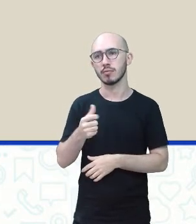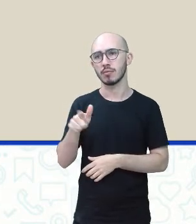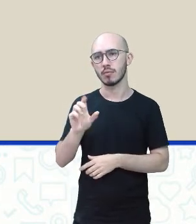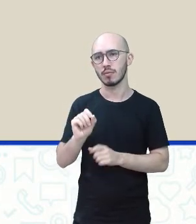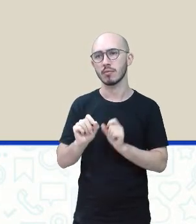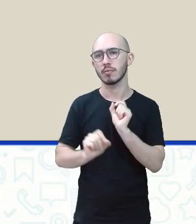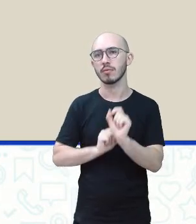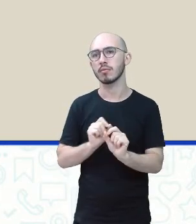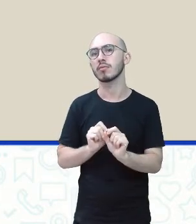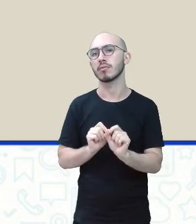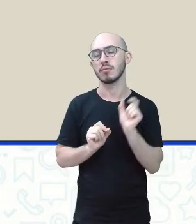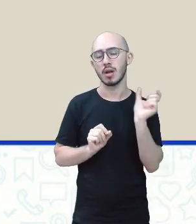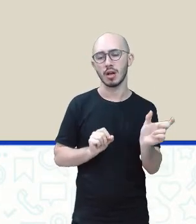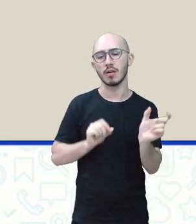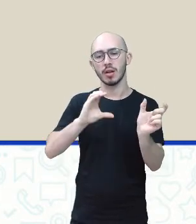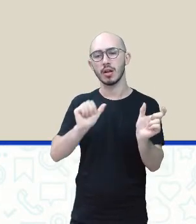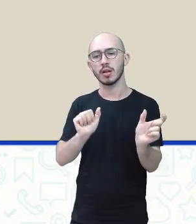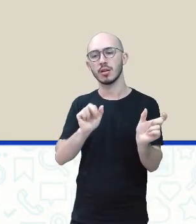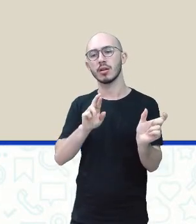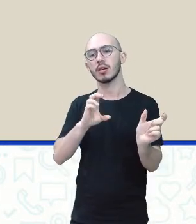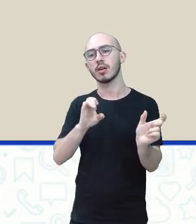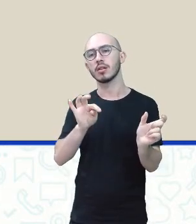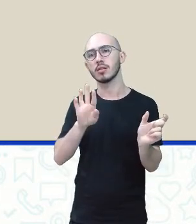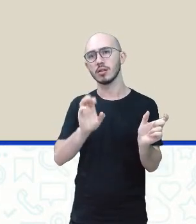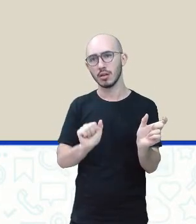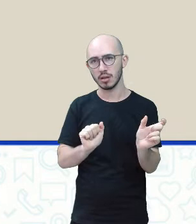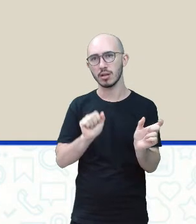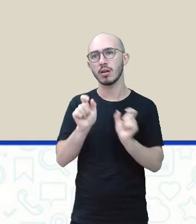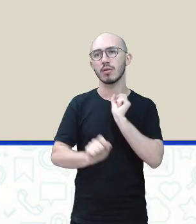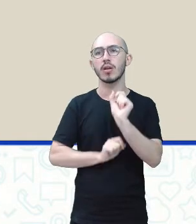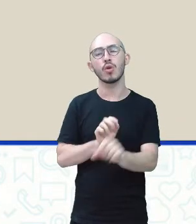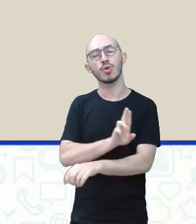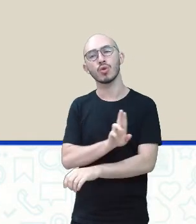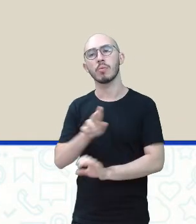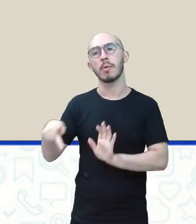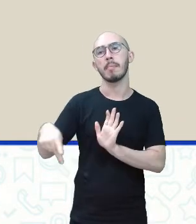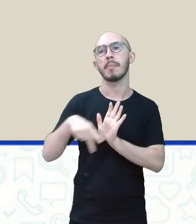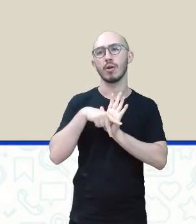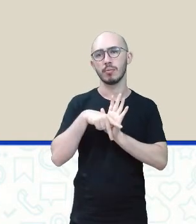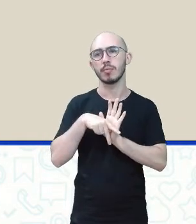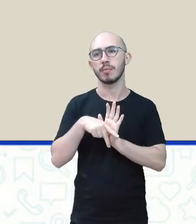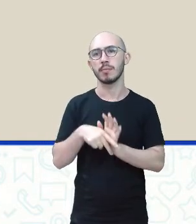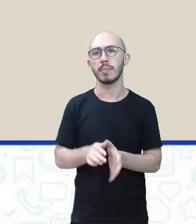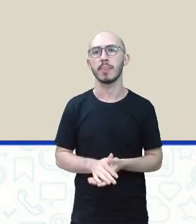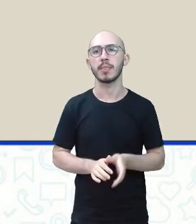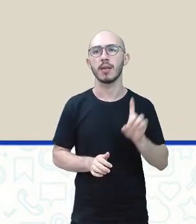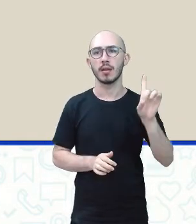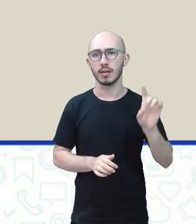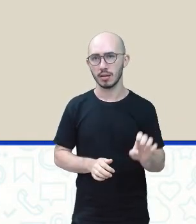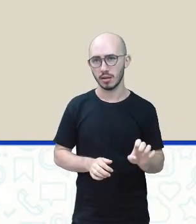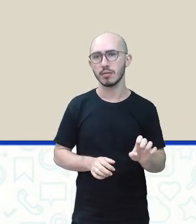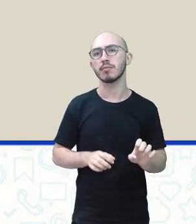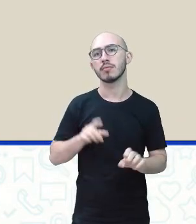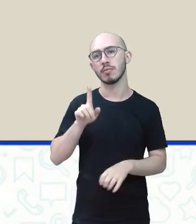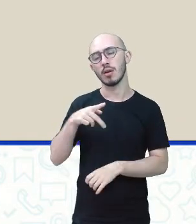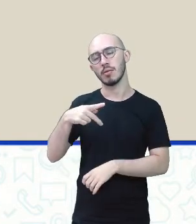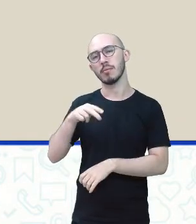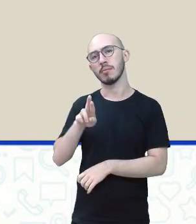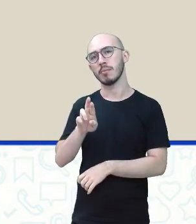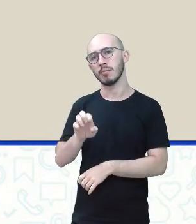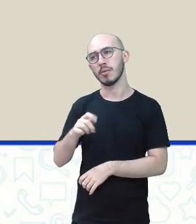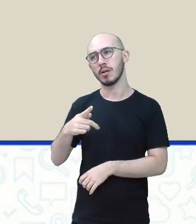é substantivo próprio concreto de preposição.